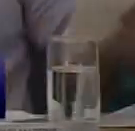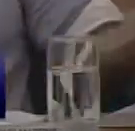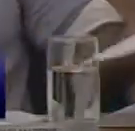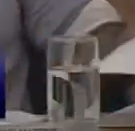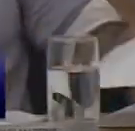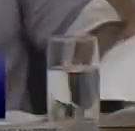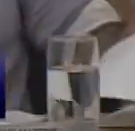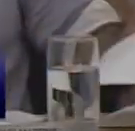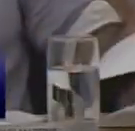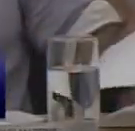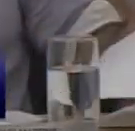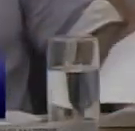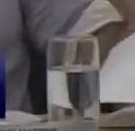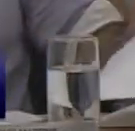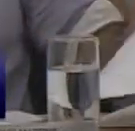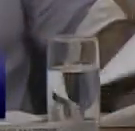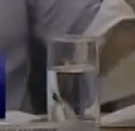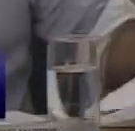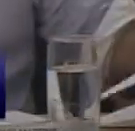O item 7.